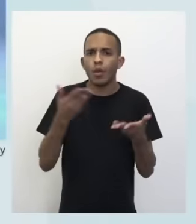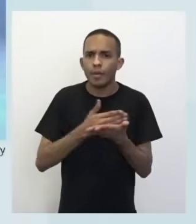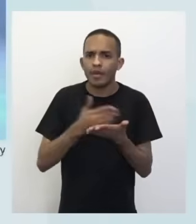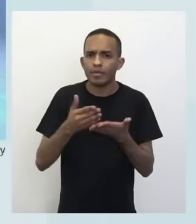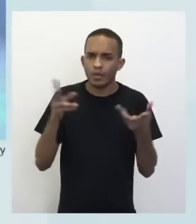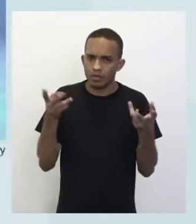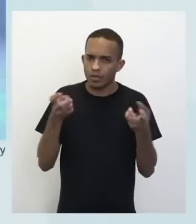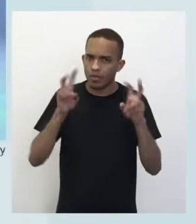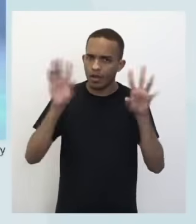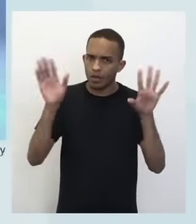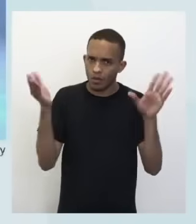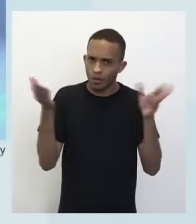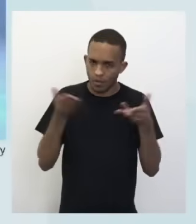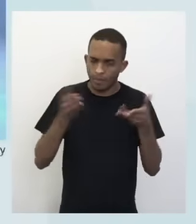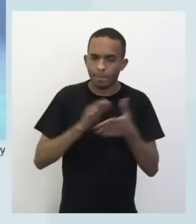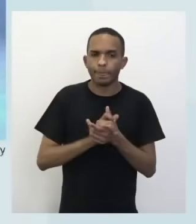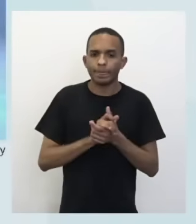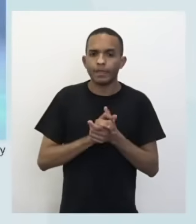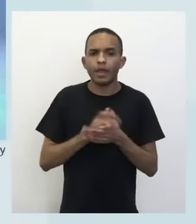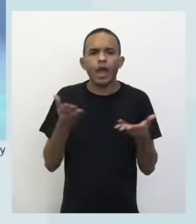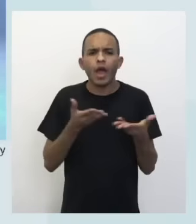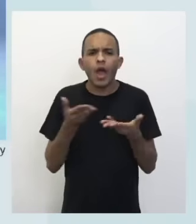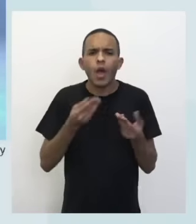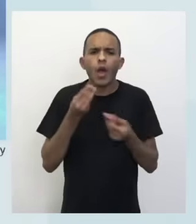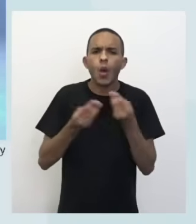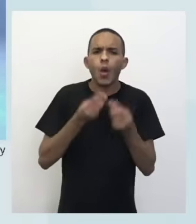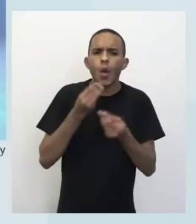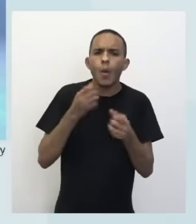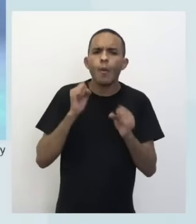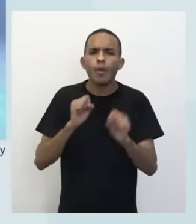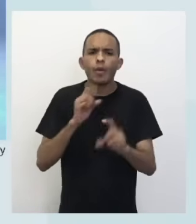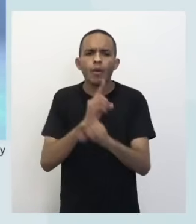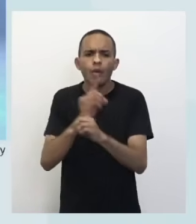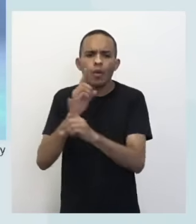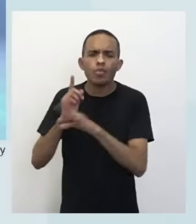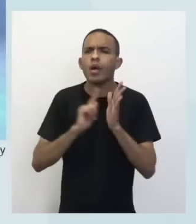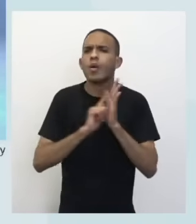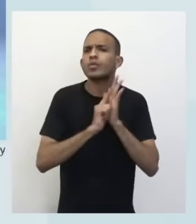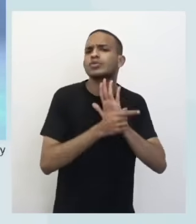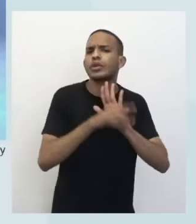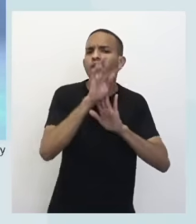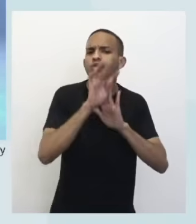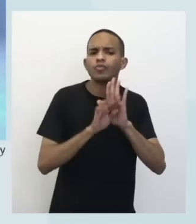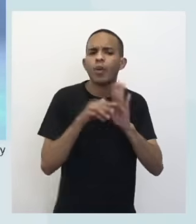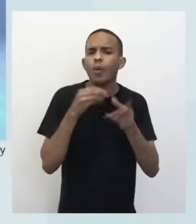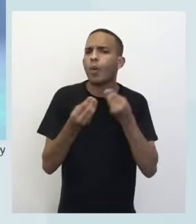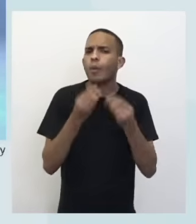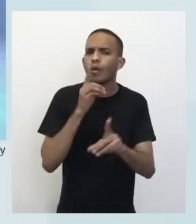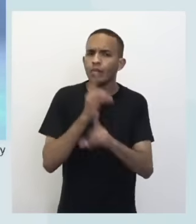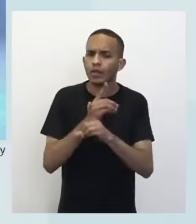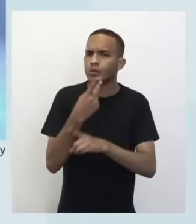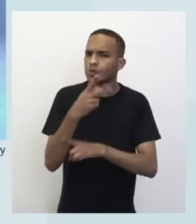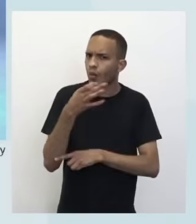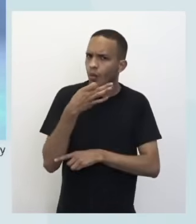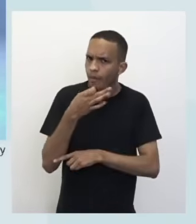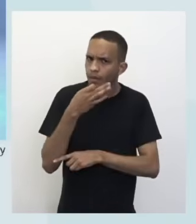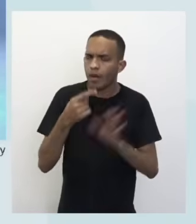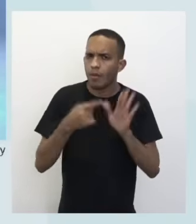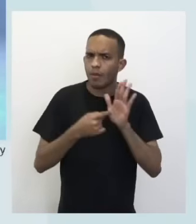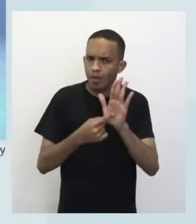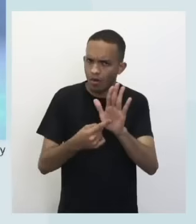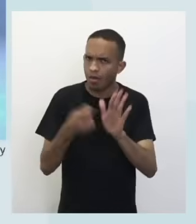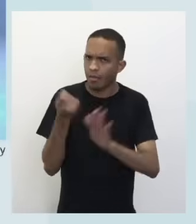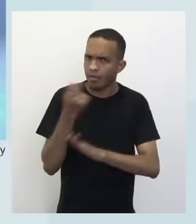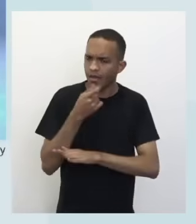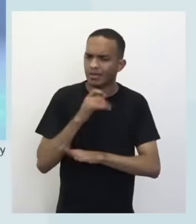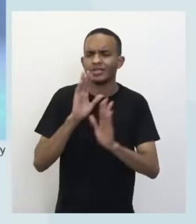tirinha. E agora, onde podemos encontrar este gênero textual? Em sua opinião, ele apresenta humor? Muita gente